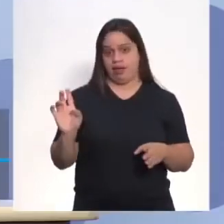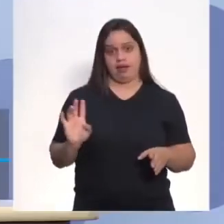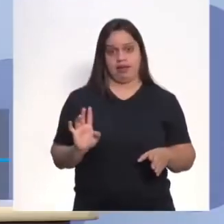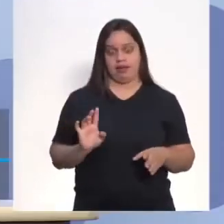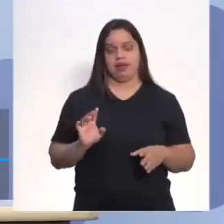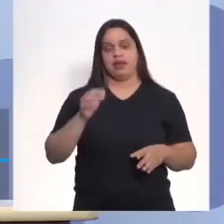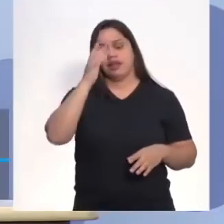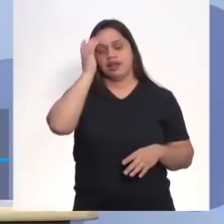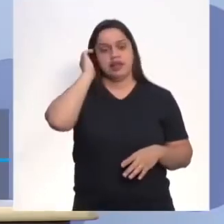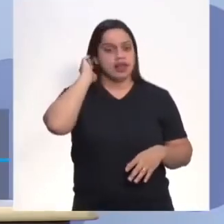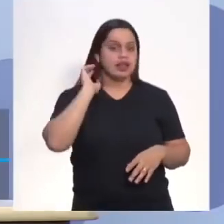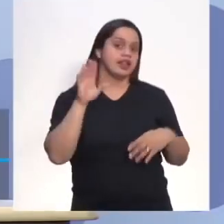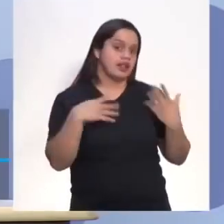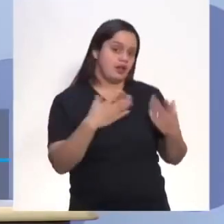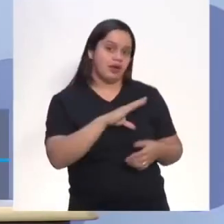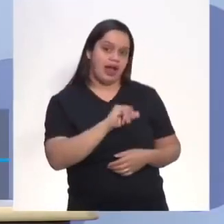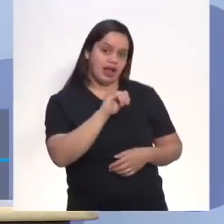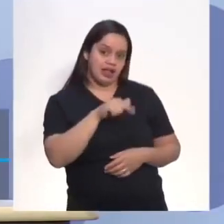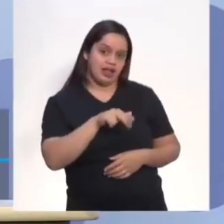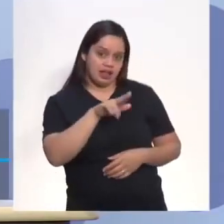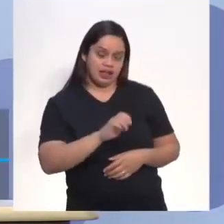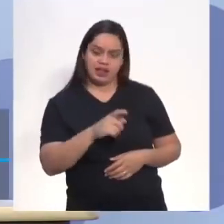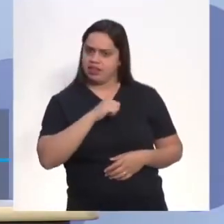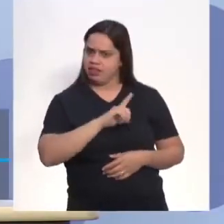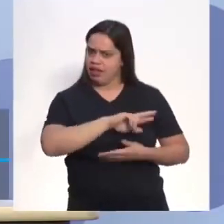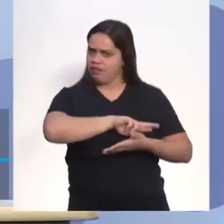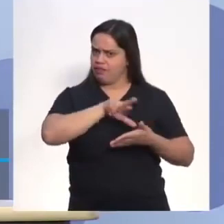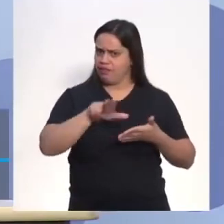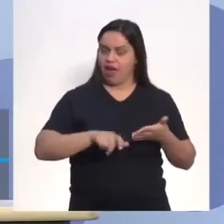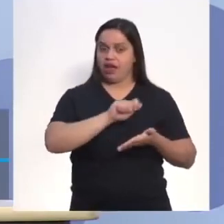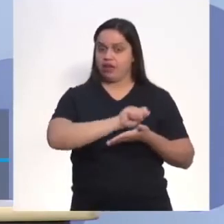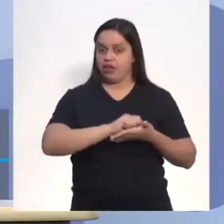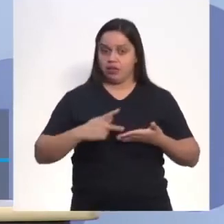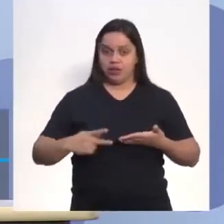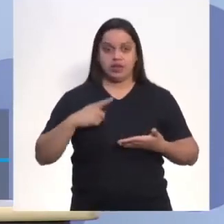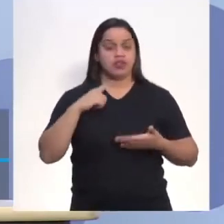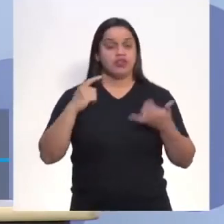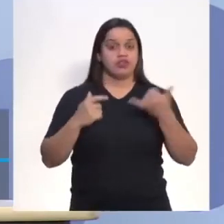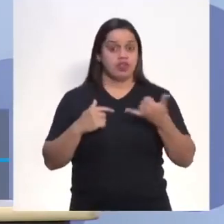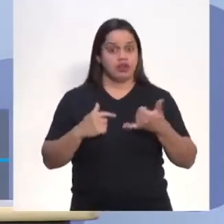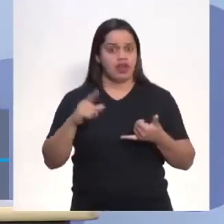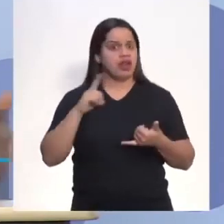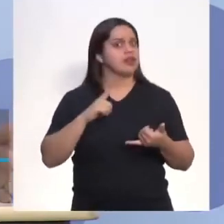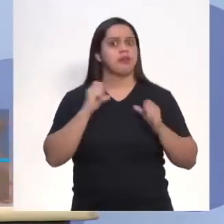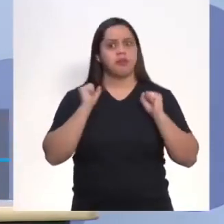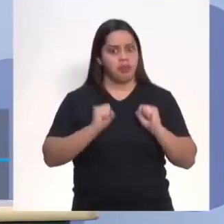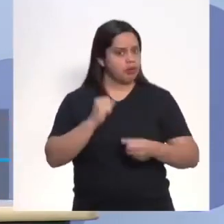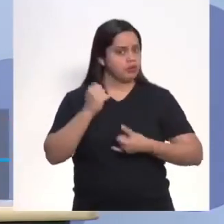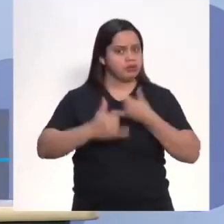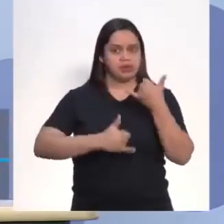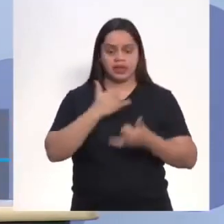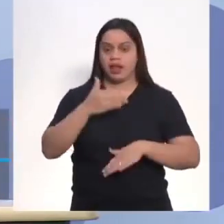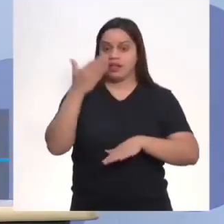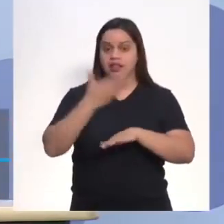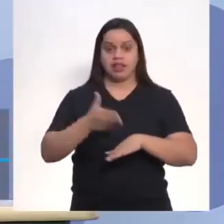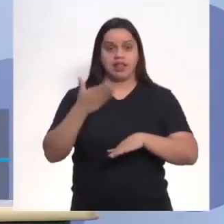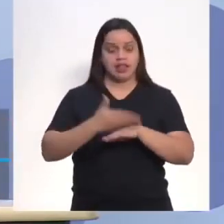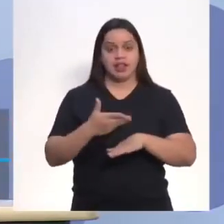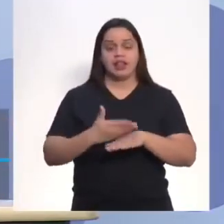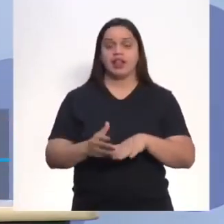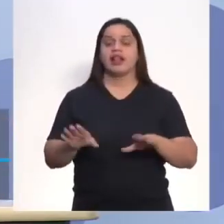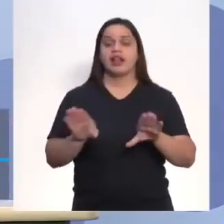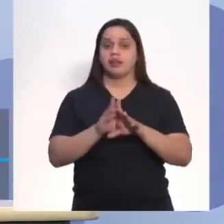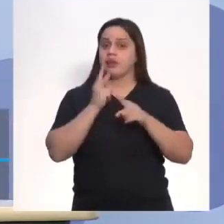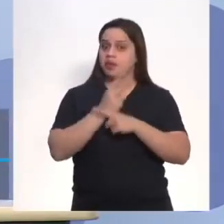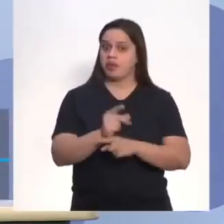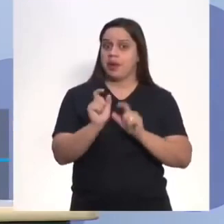né? Kaique, é muito legal. Tem muitos aplicativos, inclusive de celular, que você pode treinar